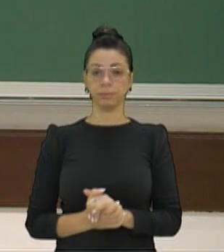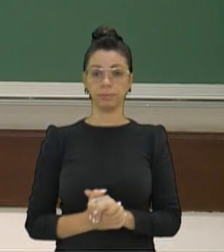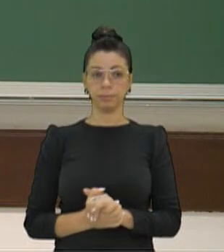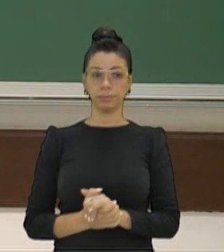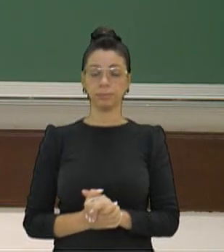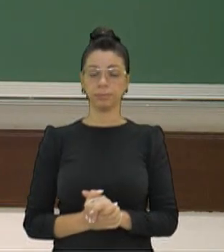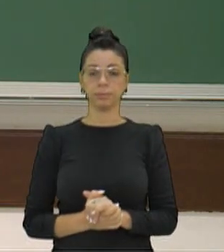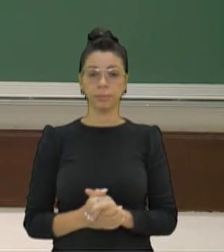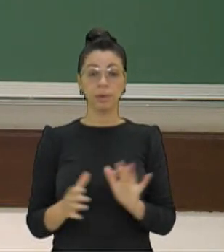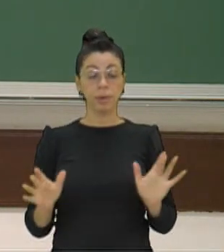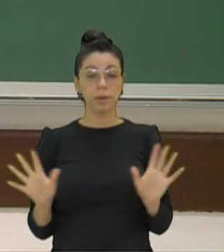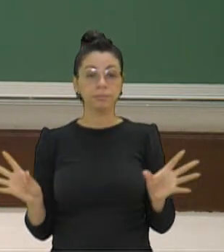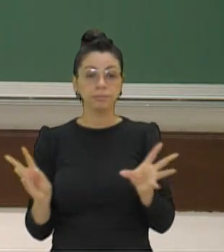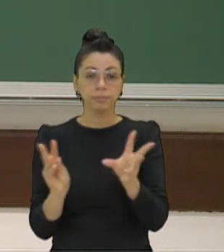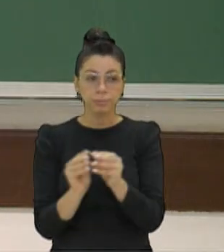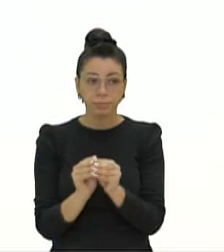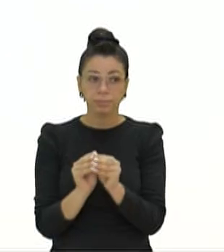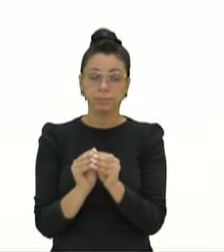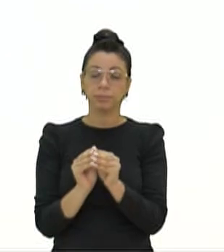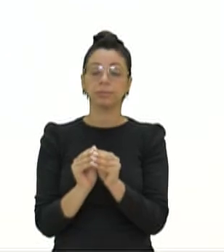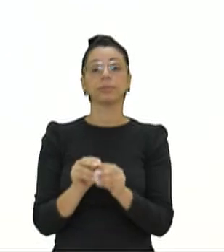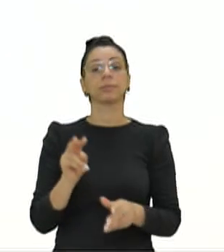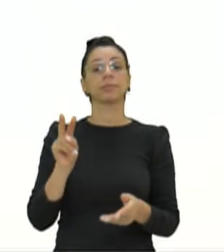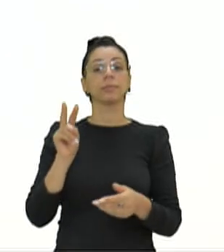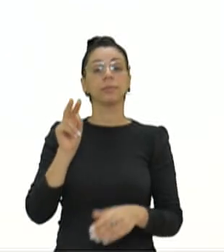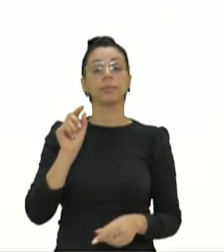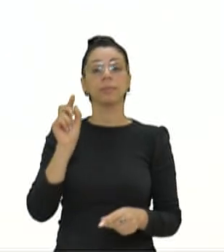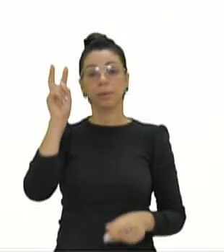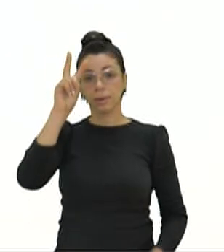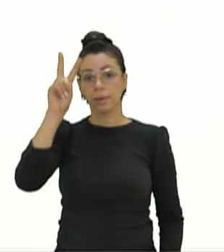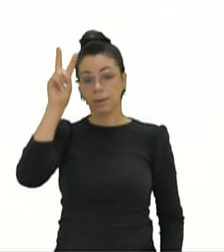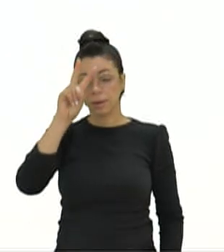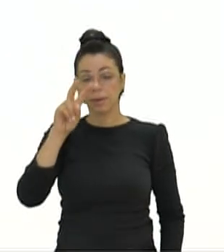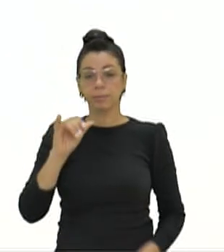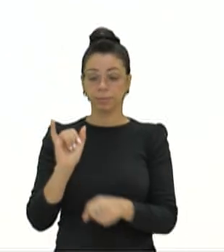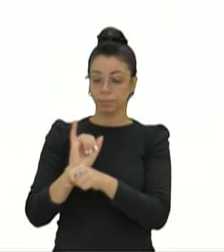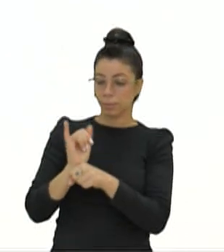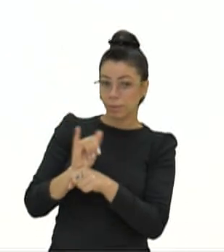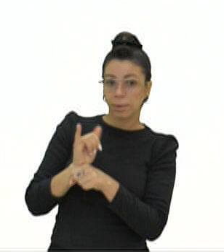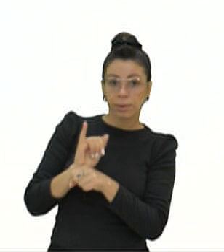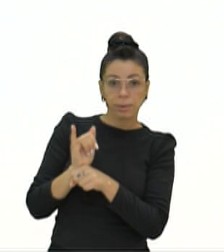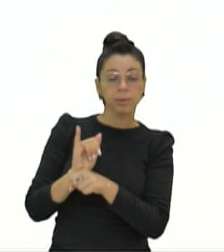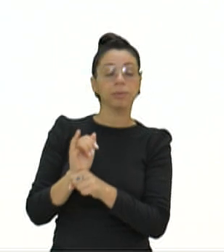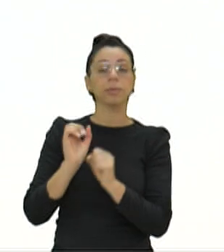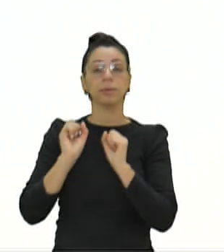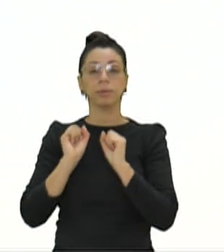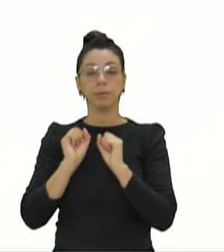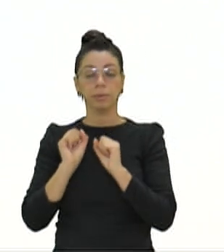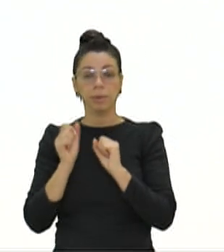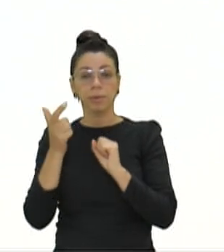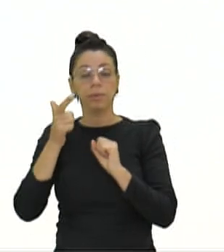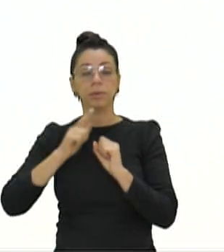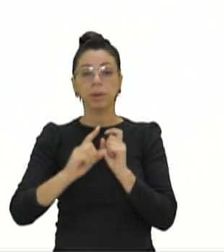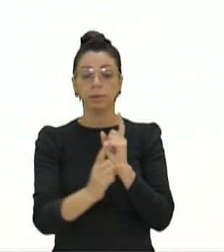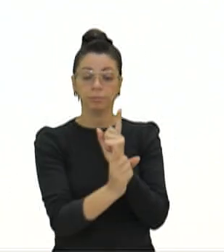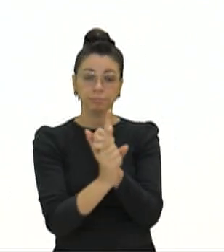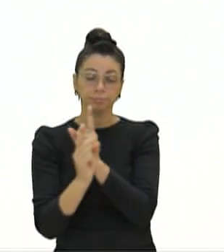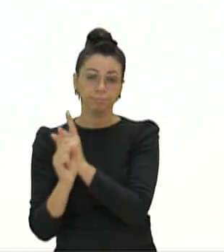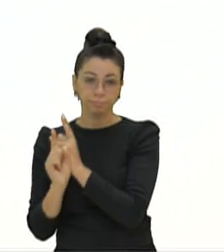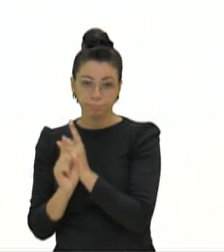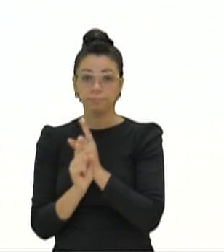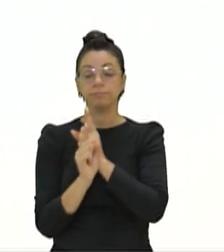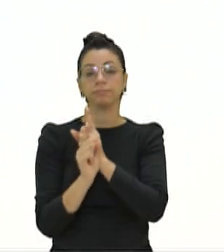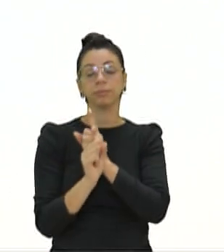o fechamento aqui, então, olha só, lembrem-se que no YouTube, no canal, vocês conseguem encontrar as aulas, né?